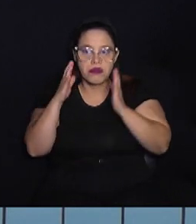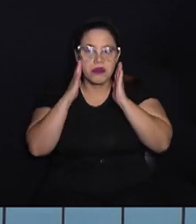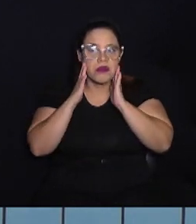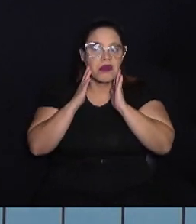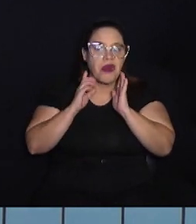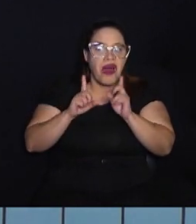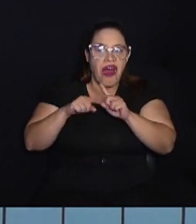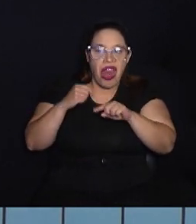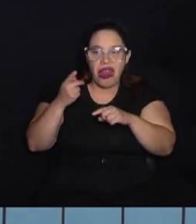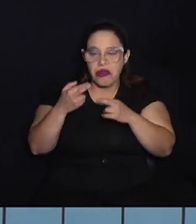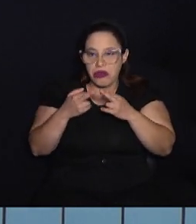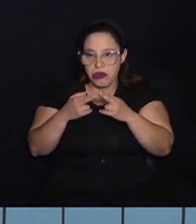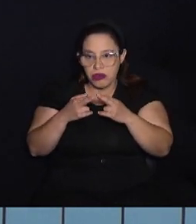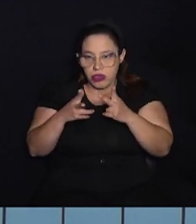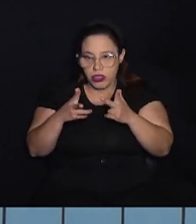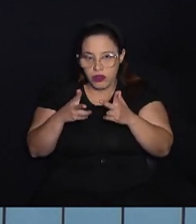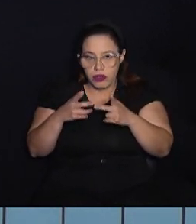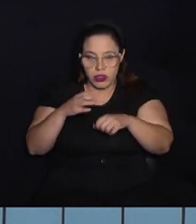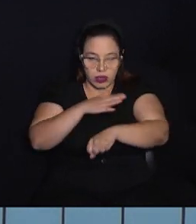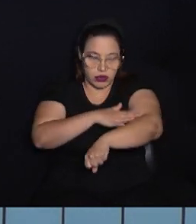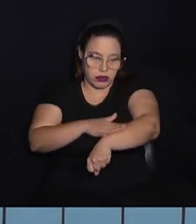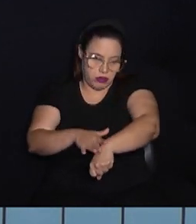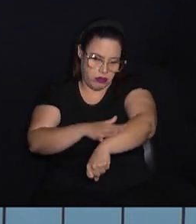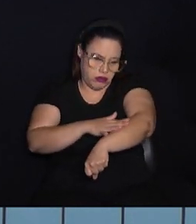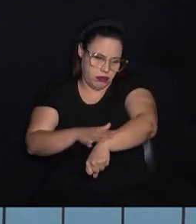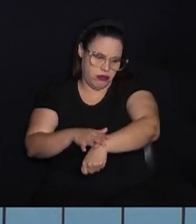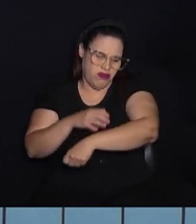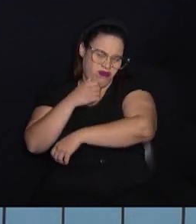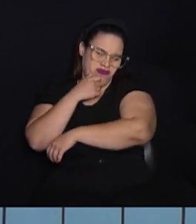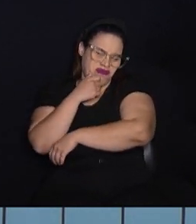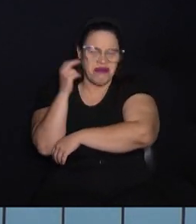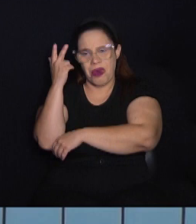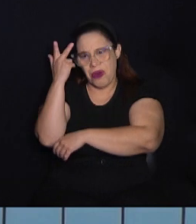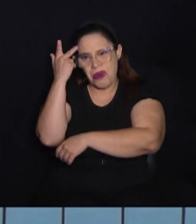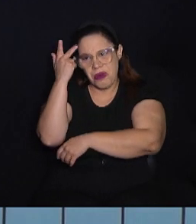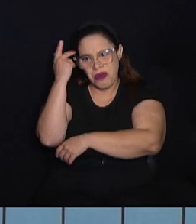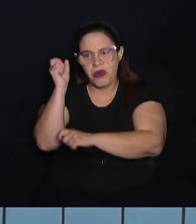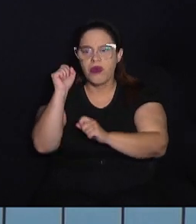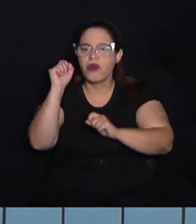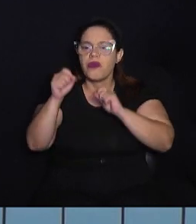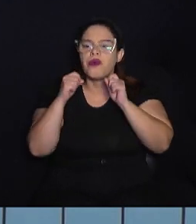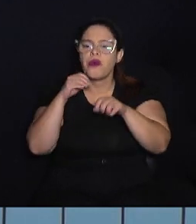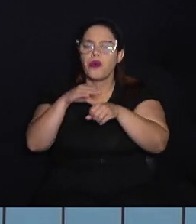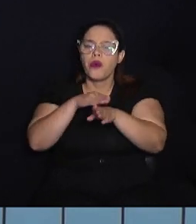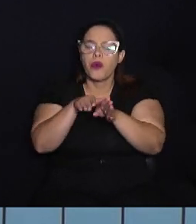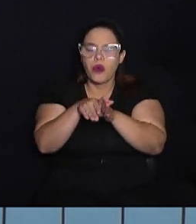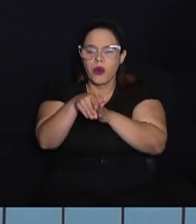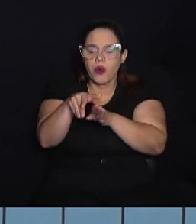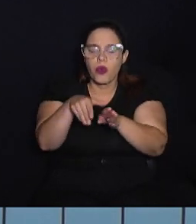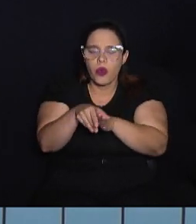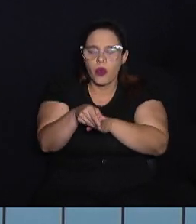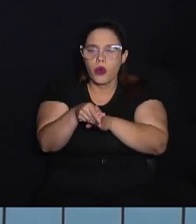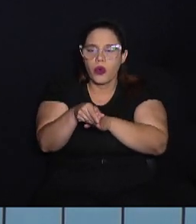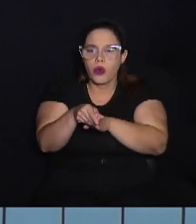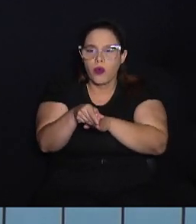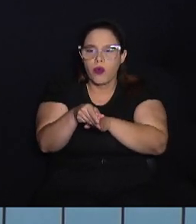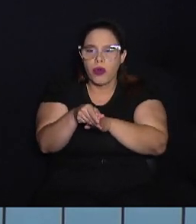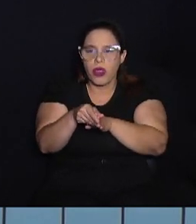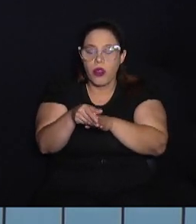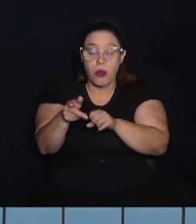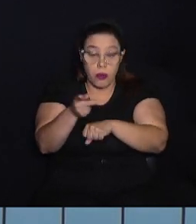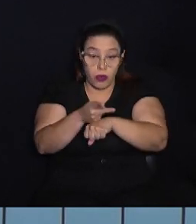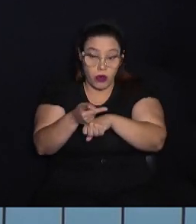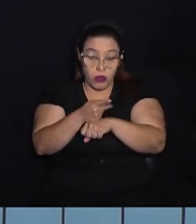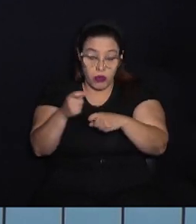alguma outra coisa diferente na pele que não é habitual, né? O que é o recomendado? A pessoa já deve procurar